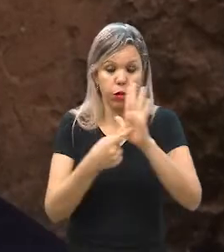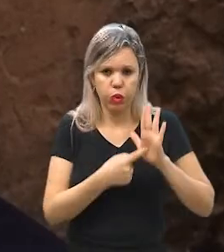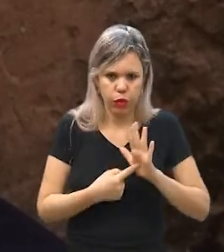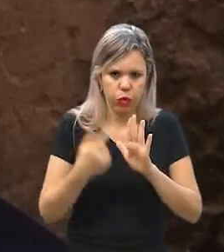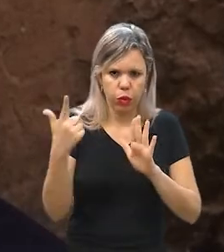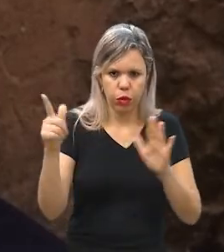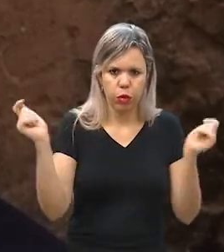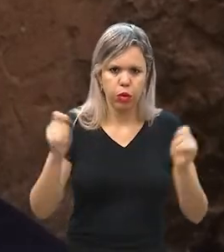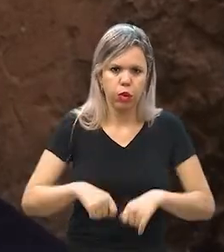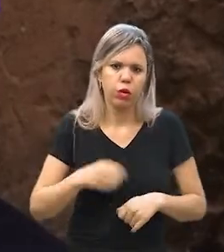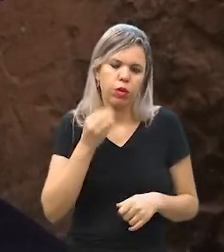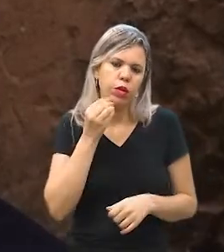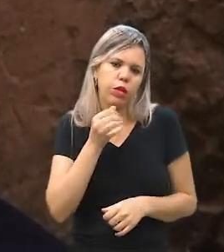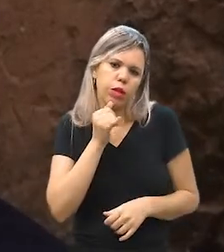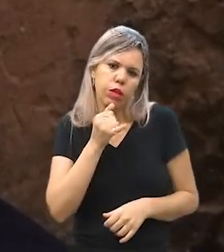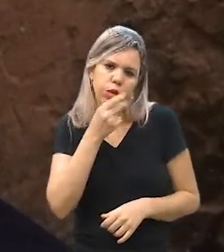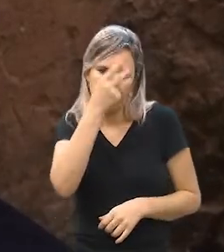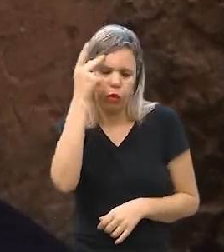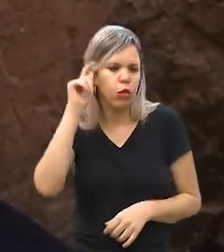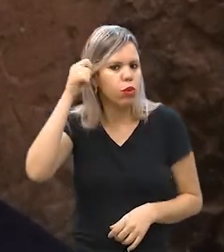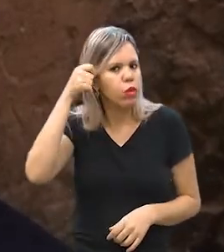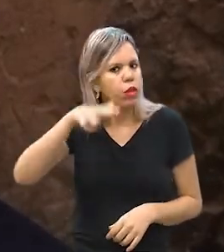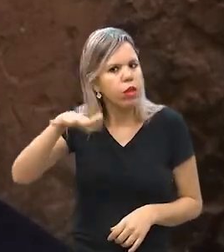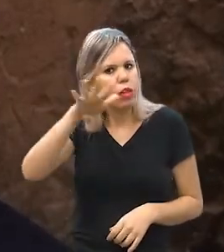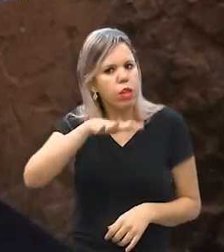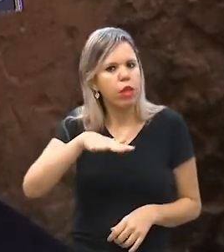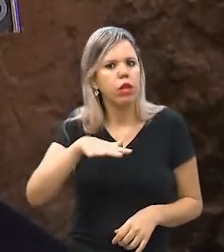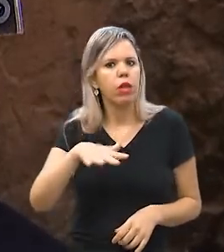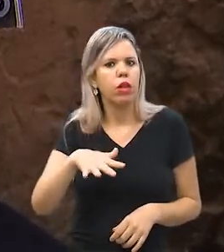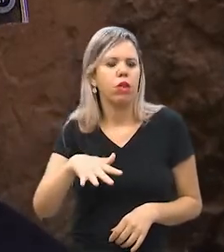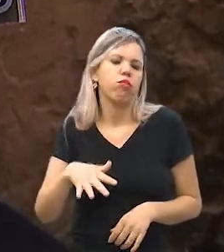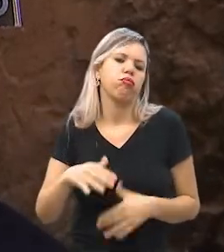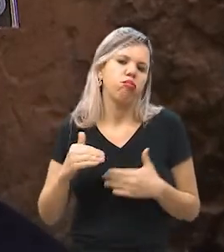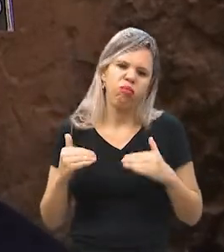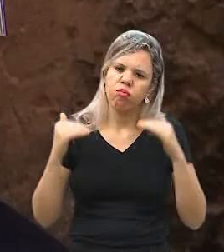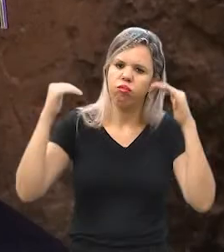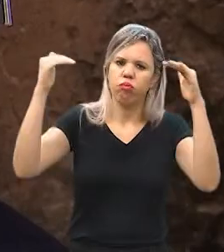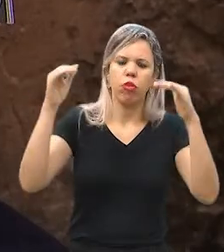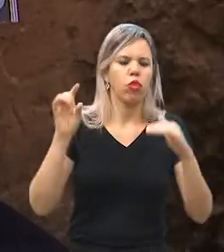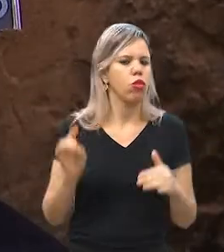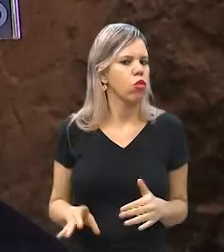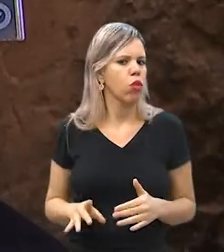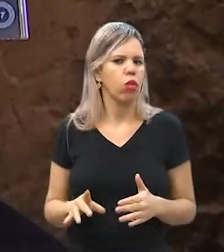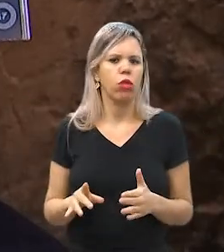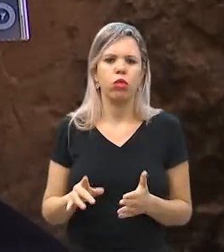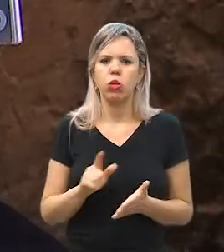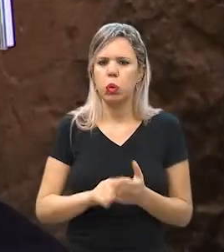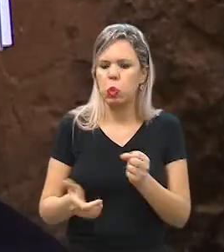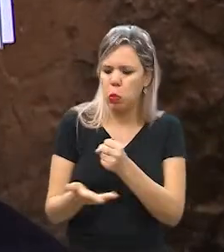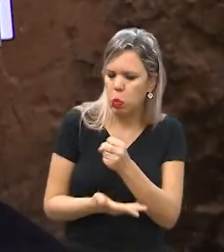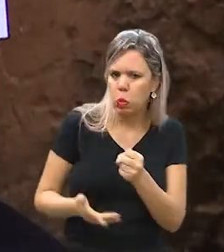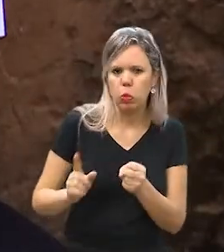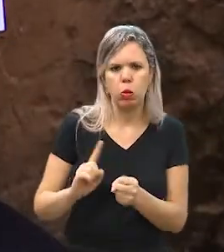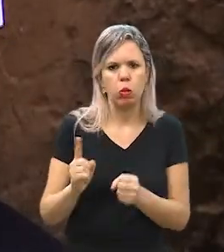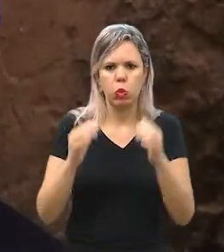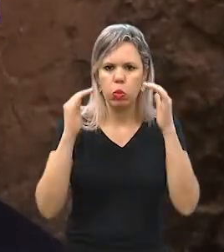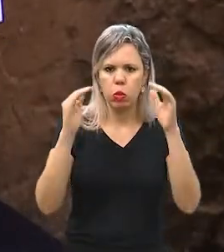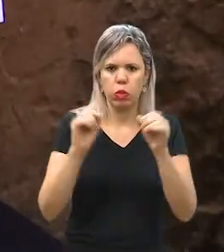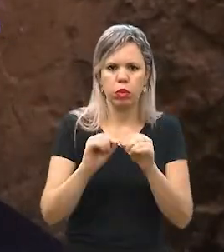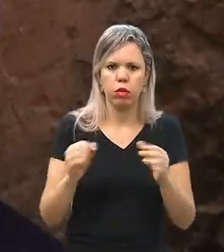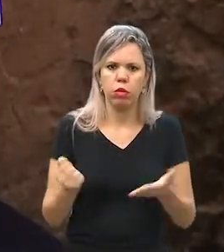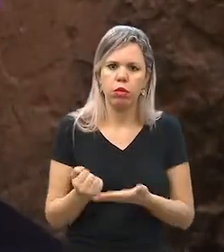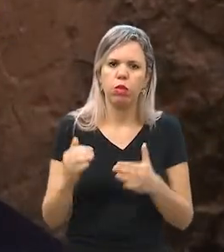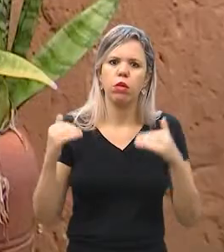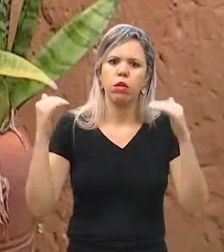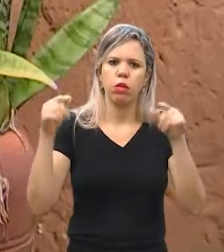outras possibilidades, mostra os negros em outras posições, não só como subalterno, como pessoas que não fazem diferença